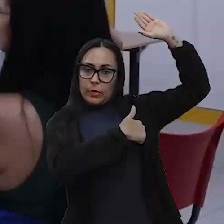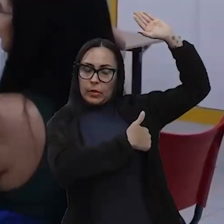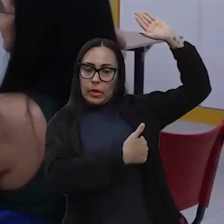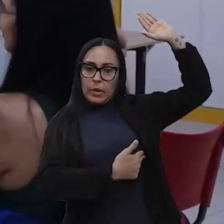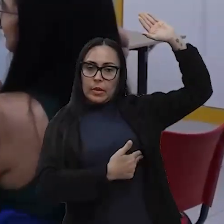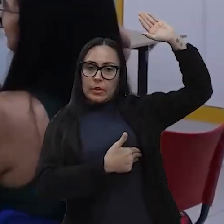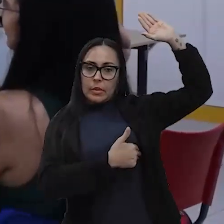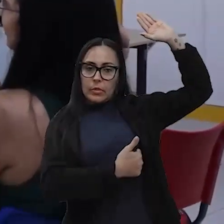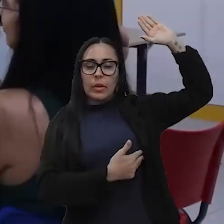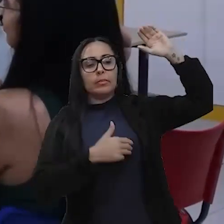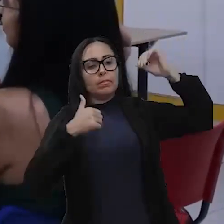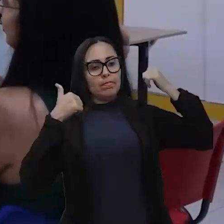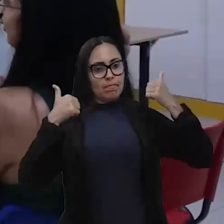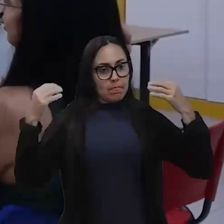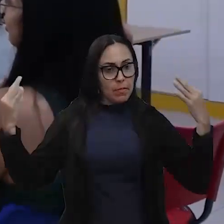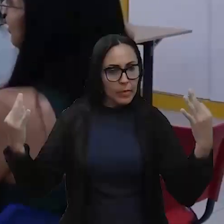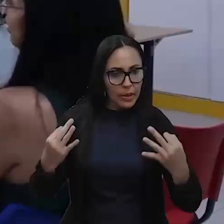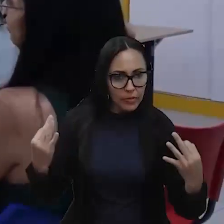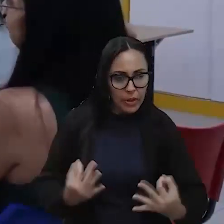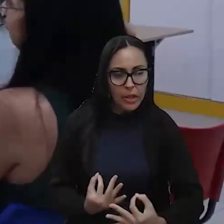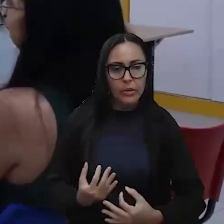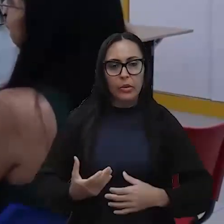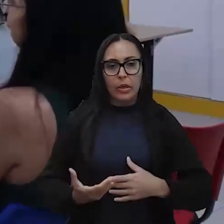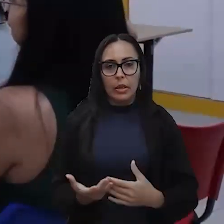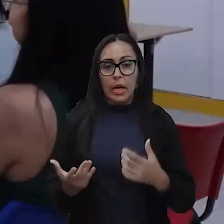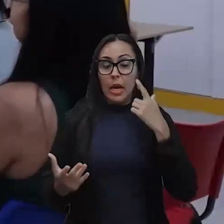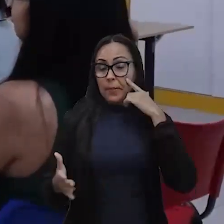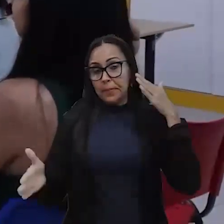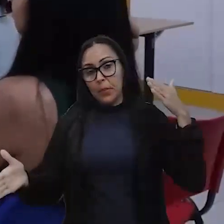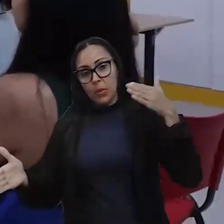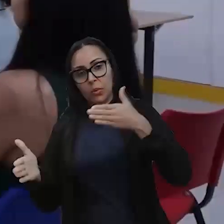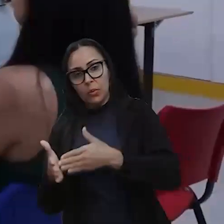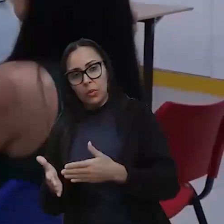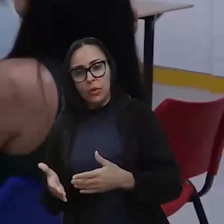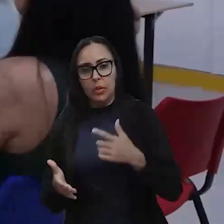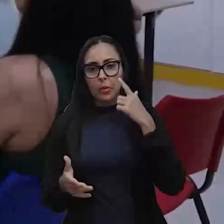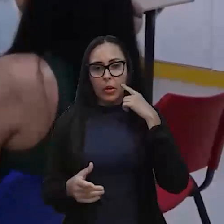Perfeito. E aí, por último, faz a letra